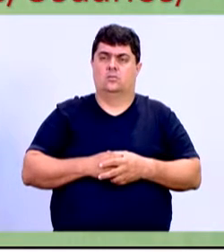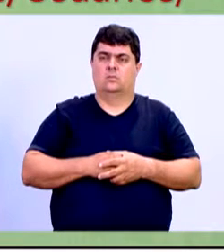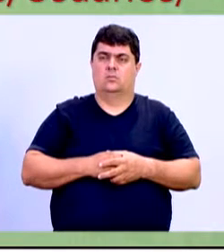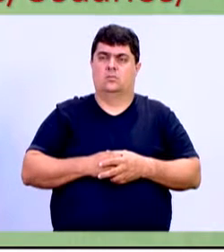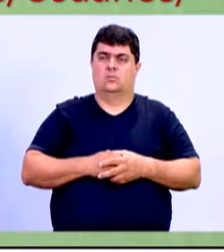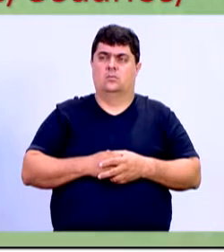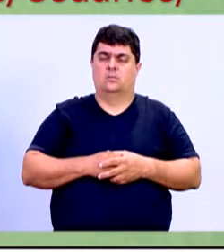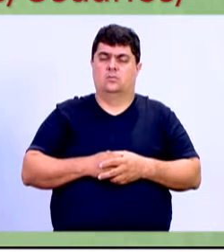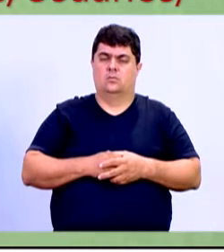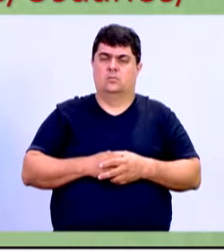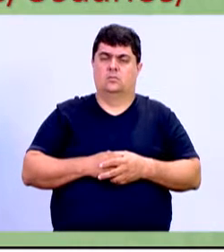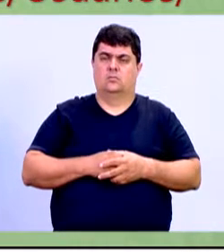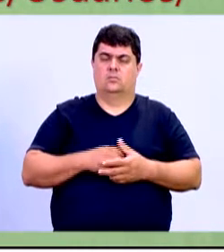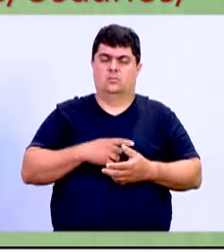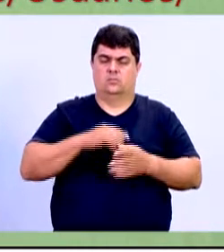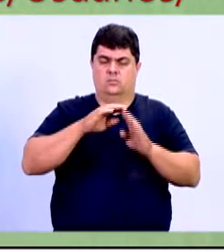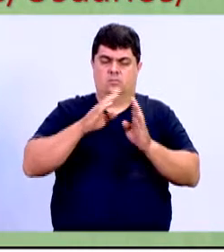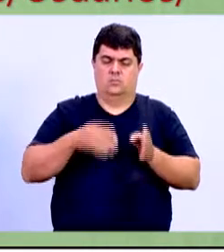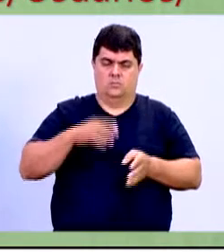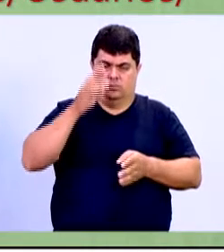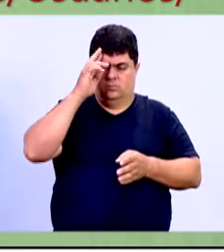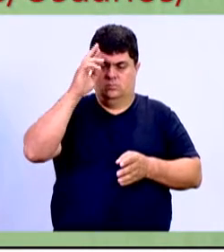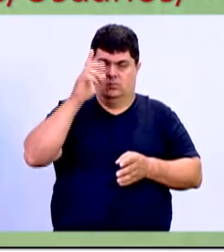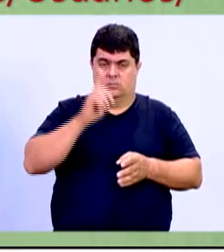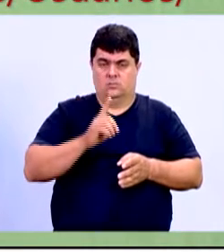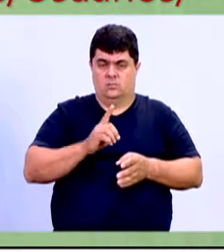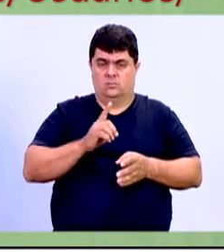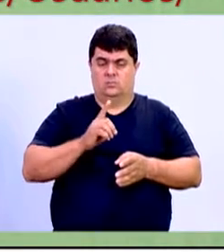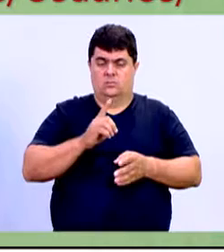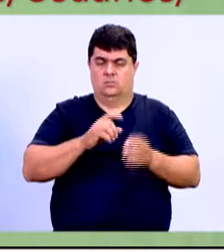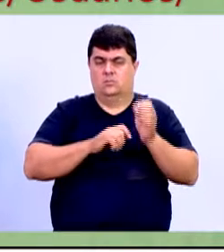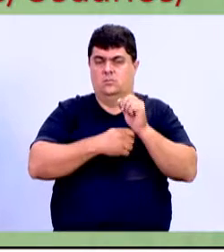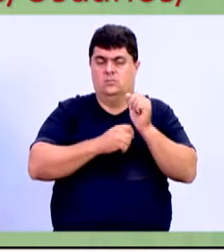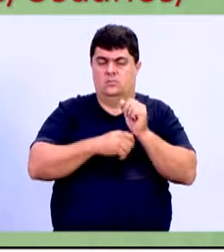NPS e o servidor de